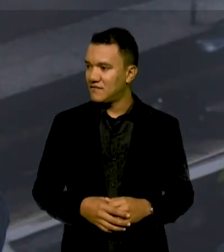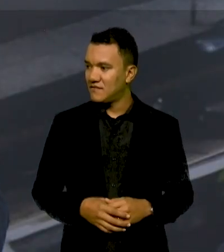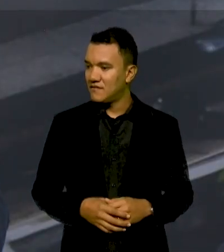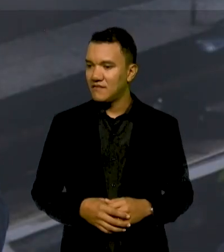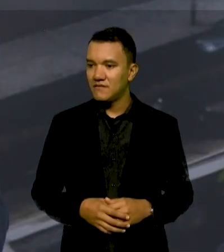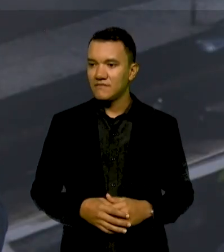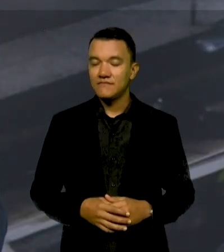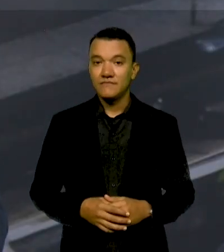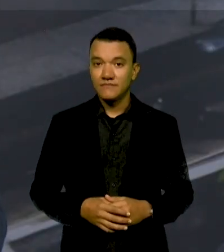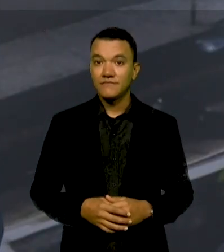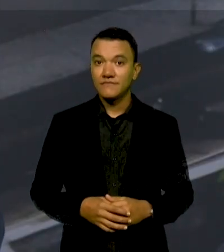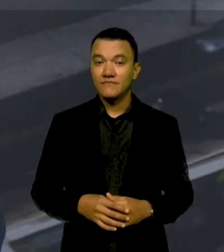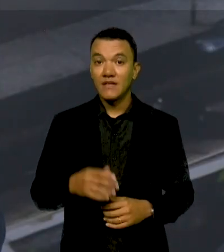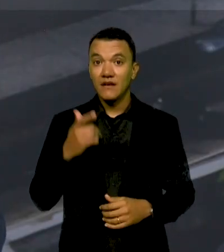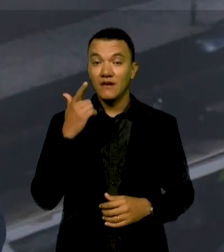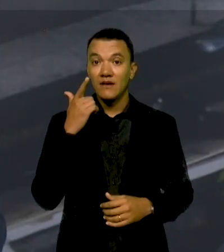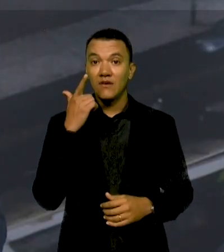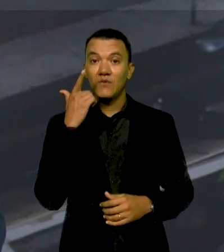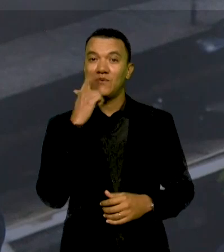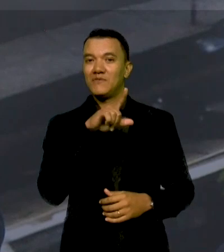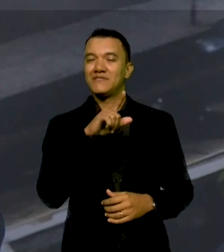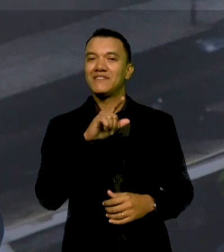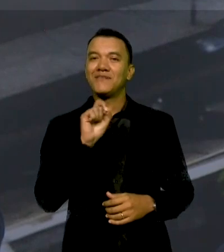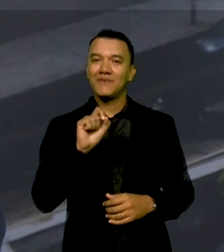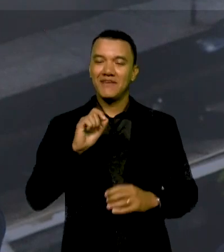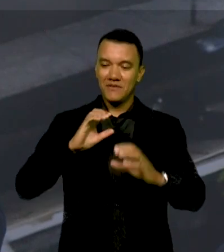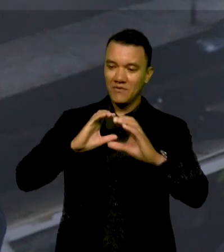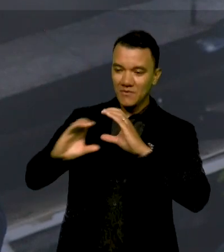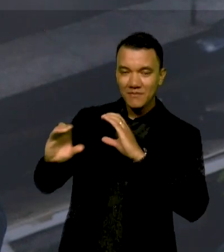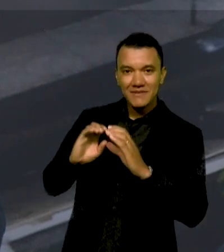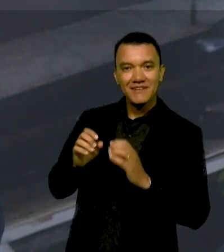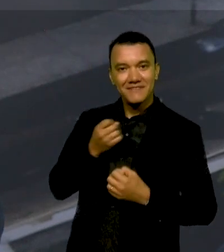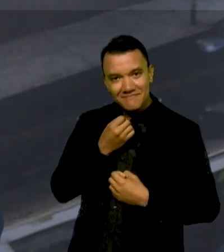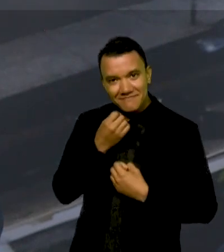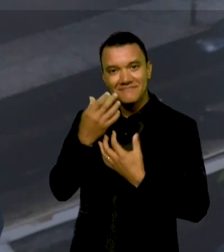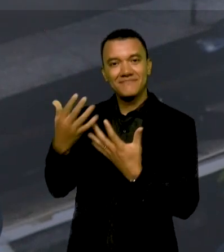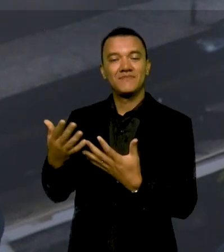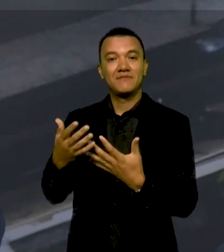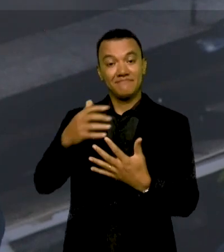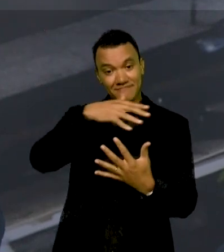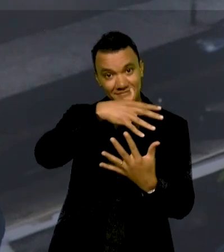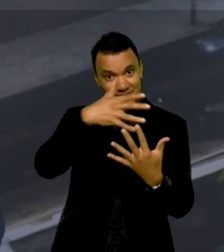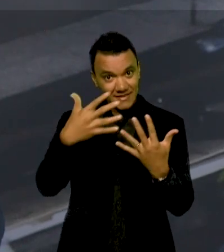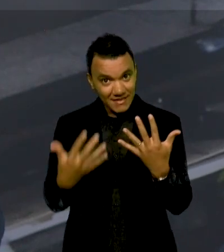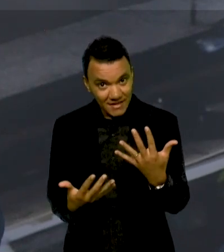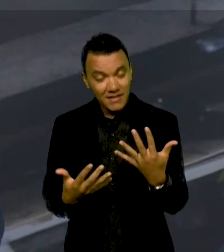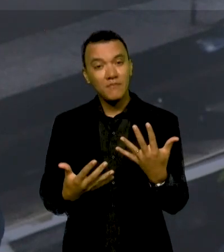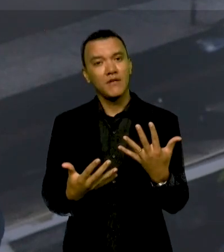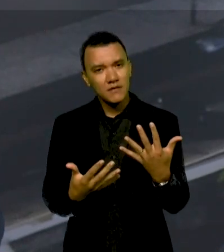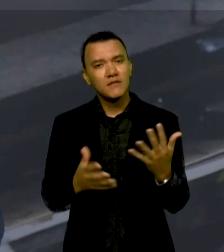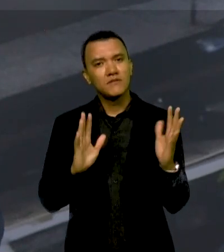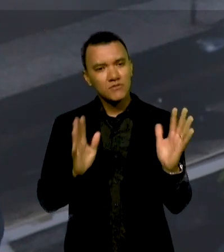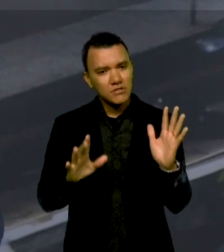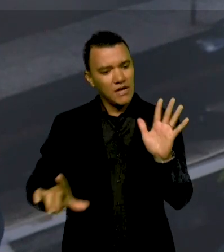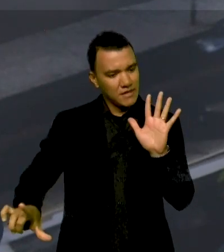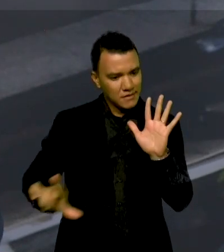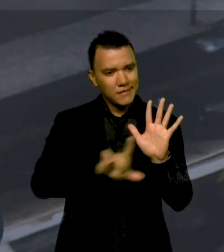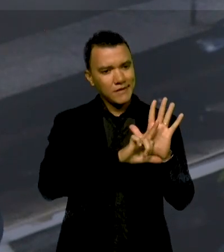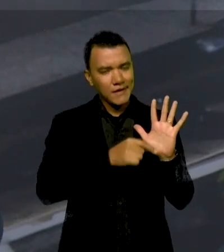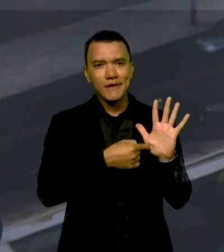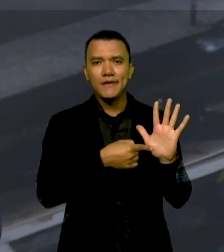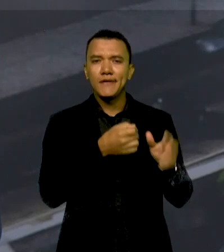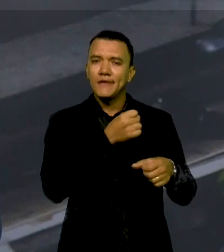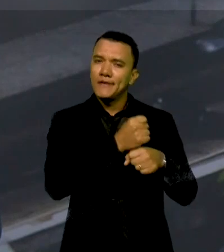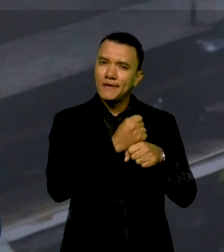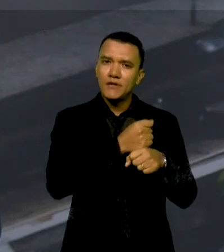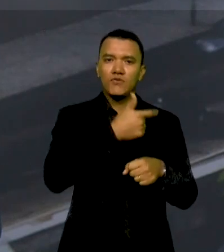Uma conquista em forma de comunicação e expressão. A língua brasileira de sinais foi reconhecida oficialmente há 23 anos por meio da